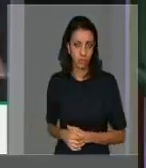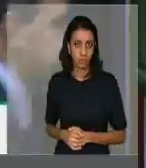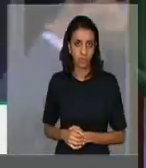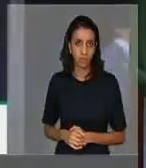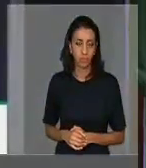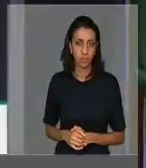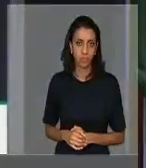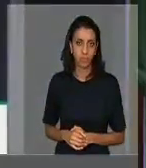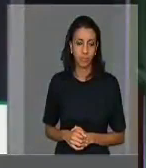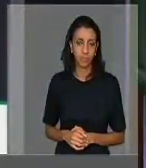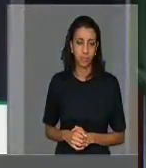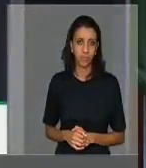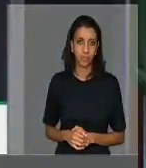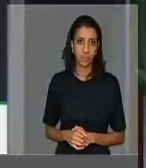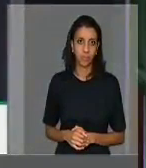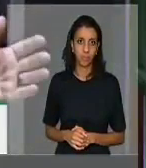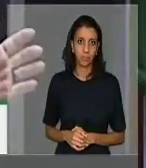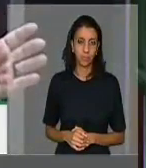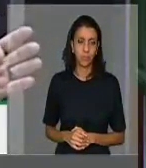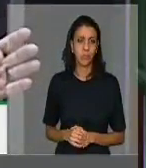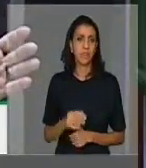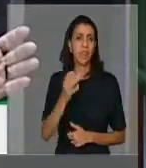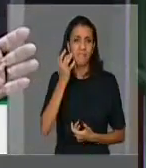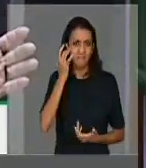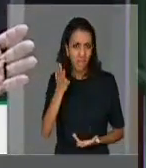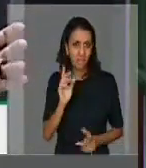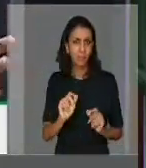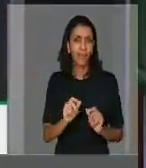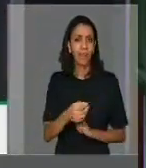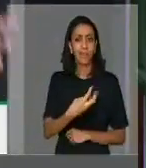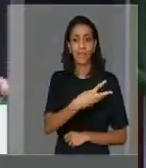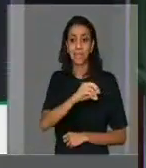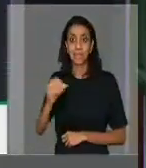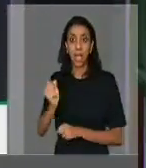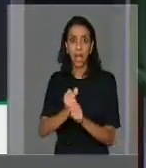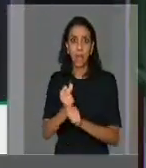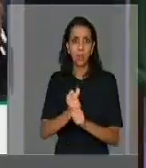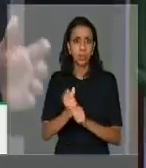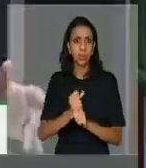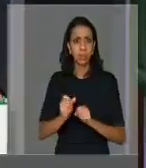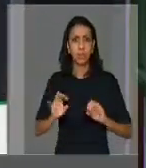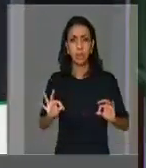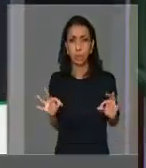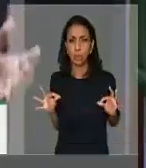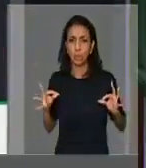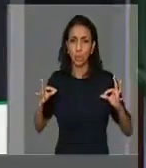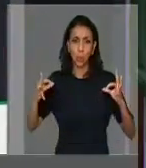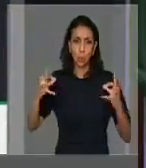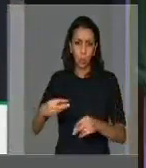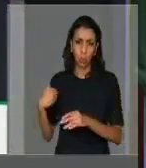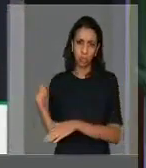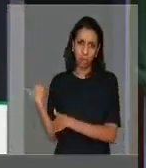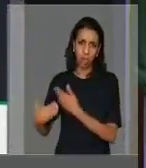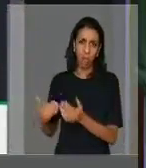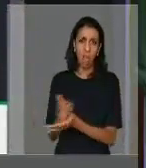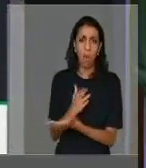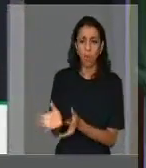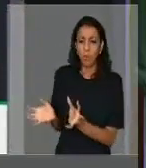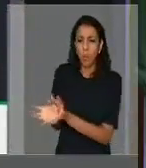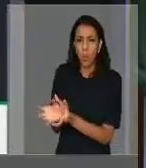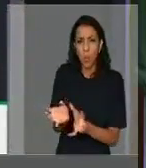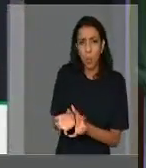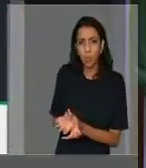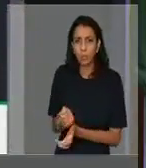afastar definitivamente os 300 anos da dinastia, da aristocracia, da oligarquia